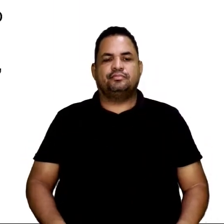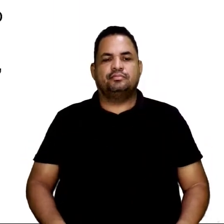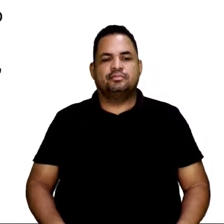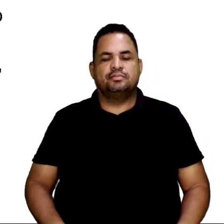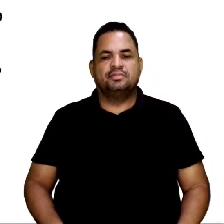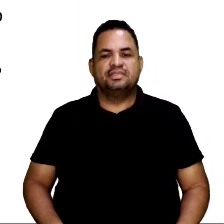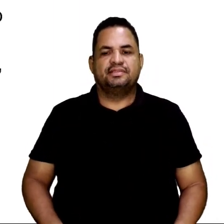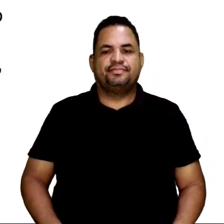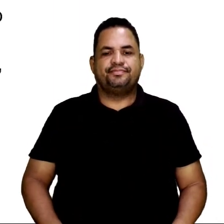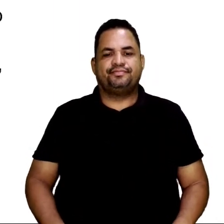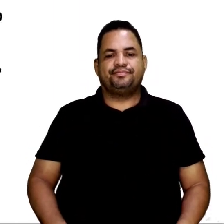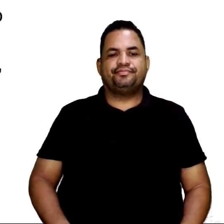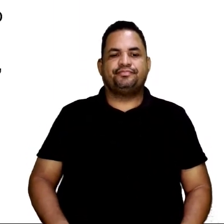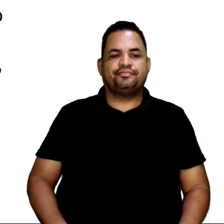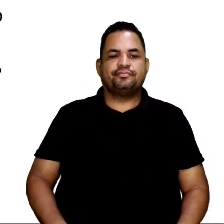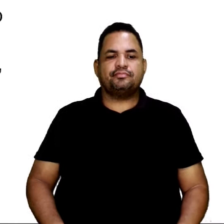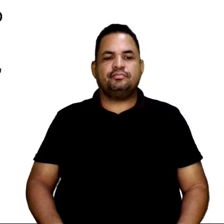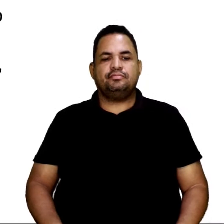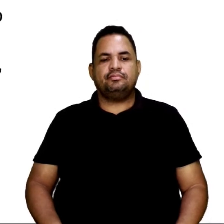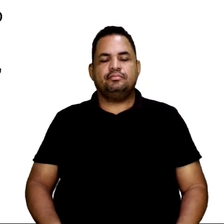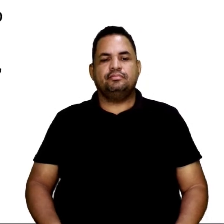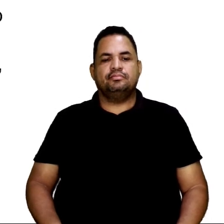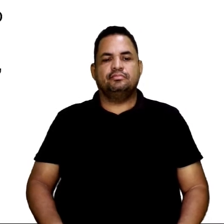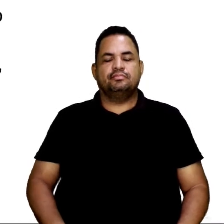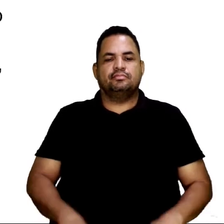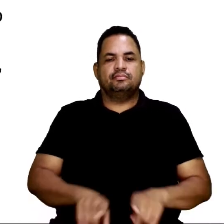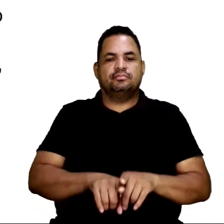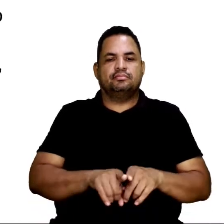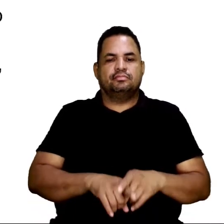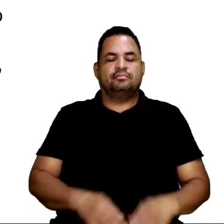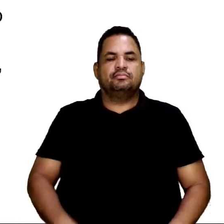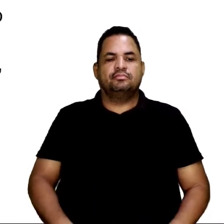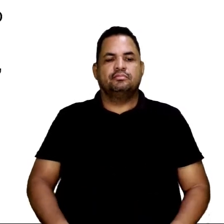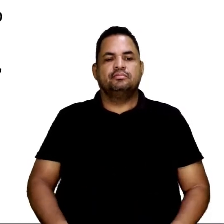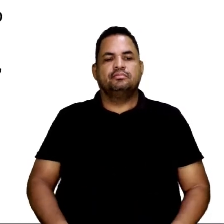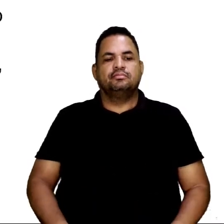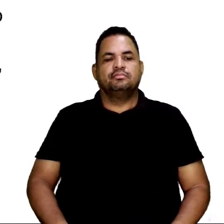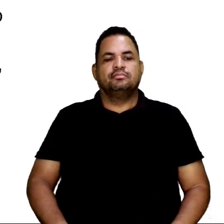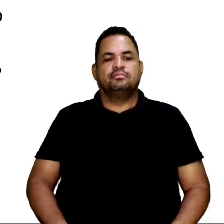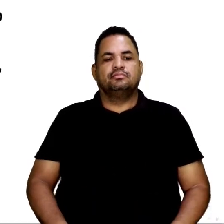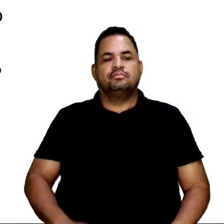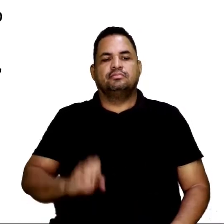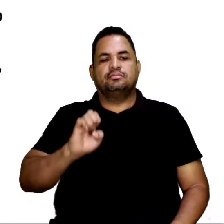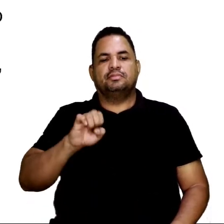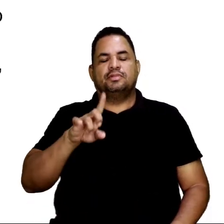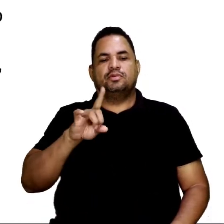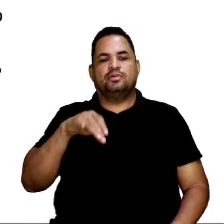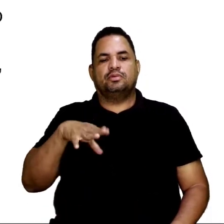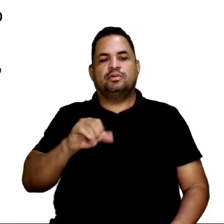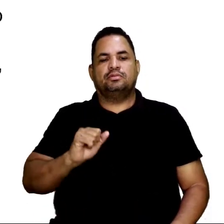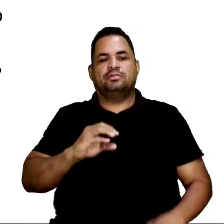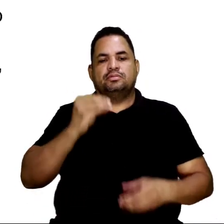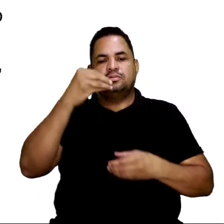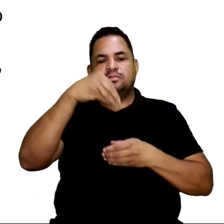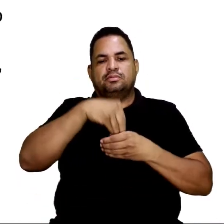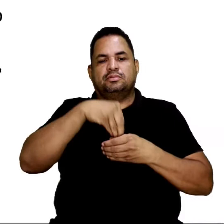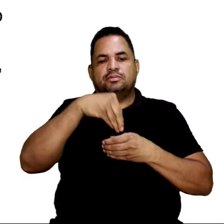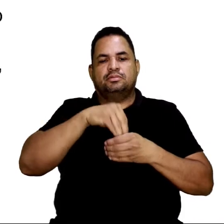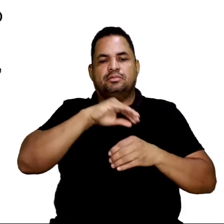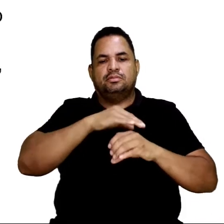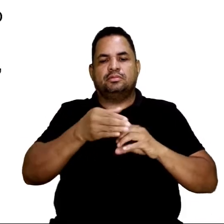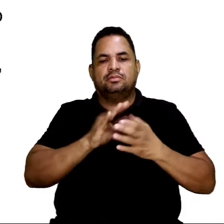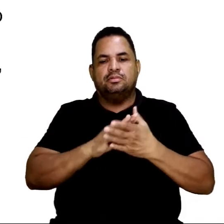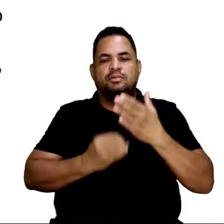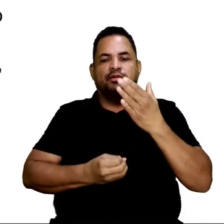sistema nervoso e também salivares. Aí a endoderme, camada interna, vai dar